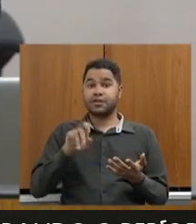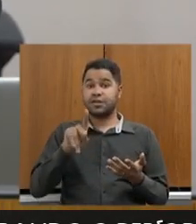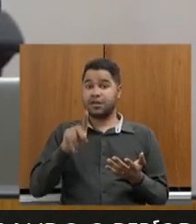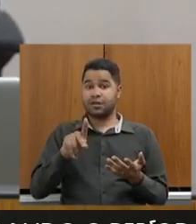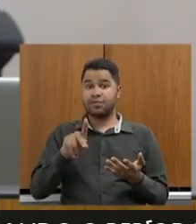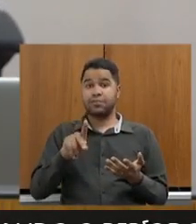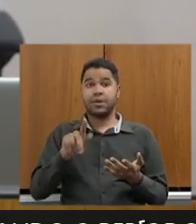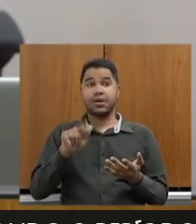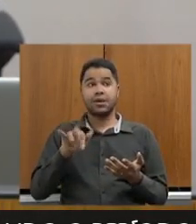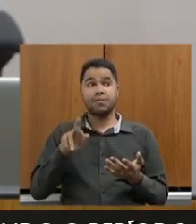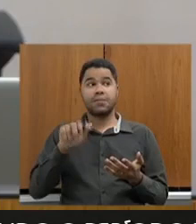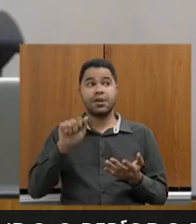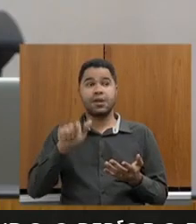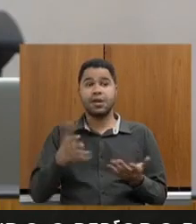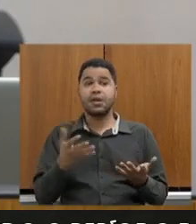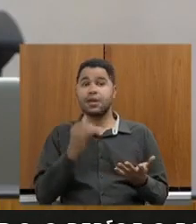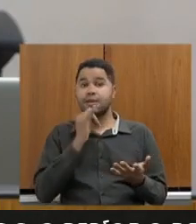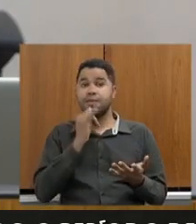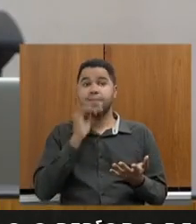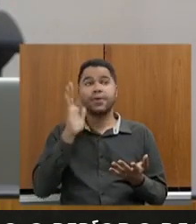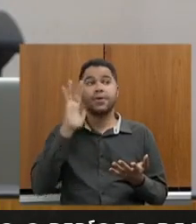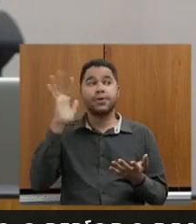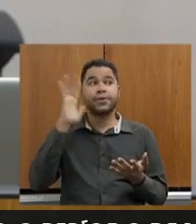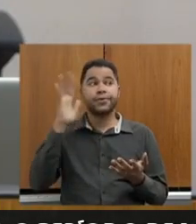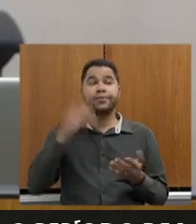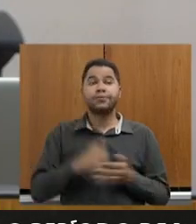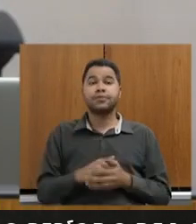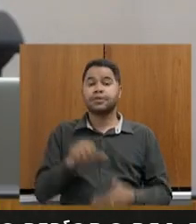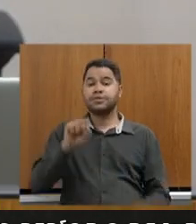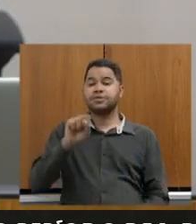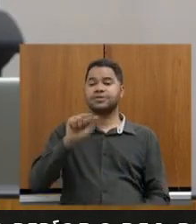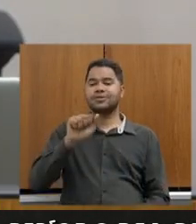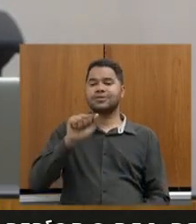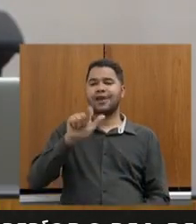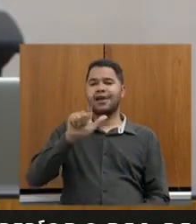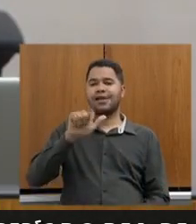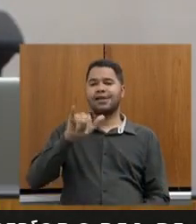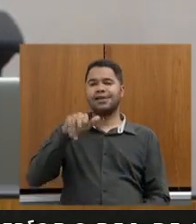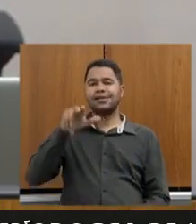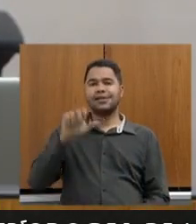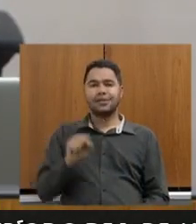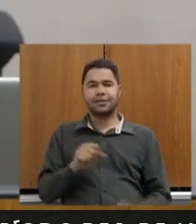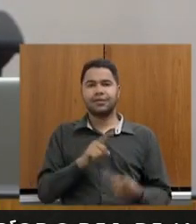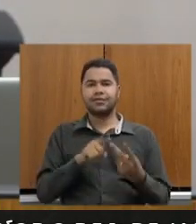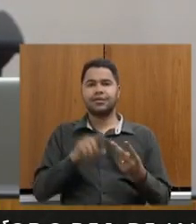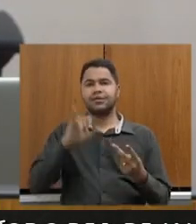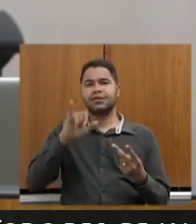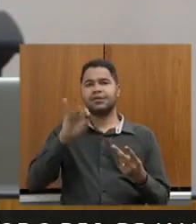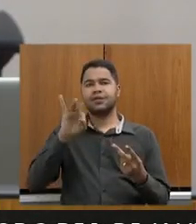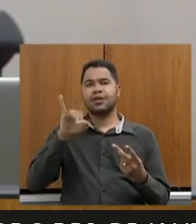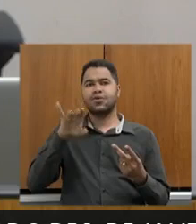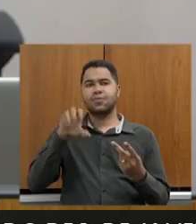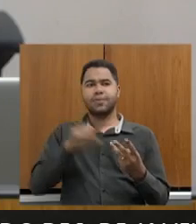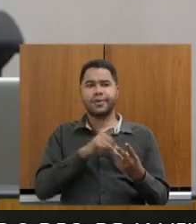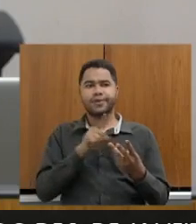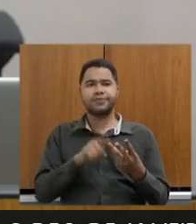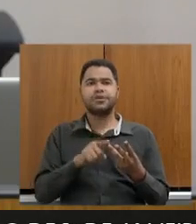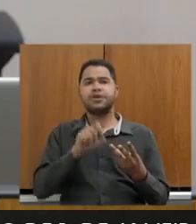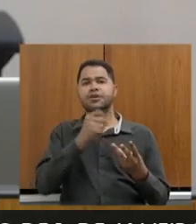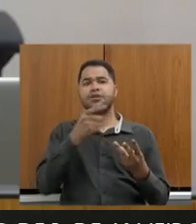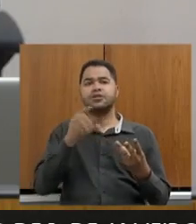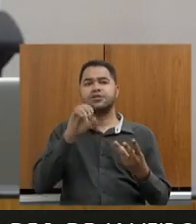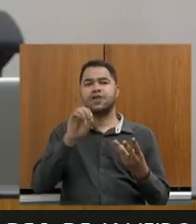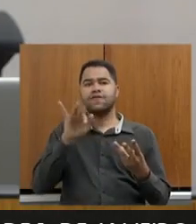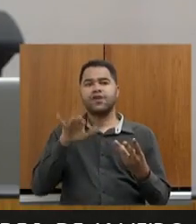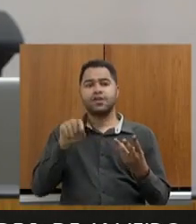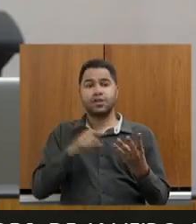alta aqui na capital imagine ao que tá lá em Salinas bom então obreiras em São falei em São